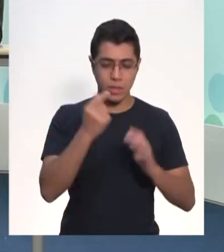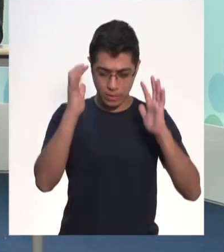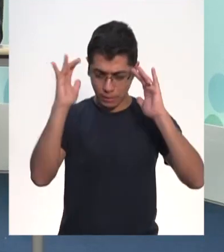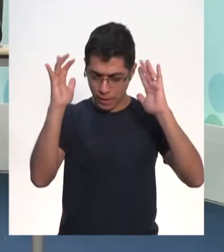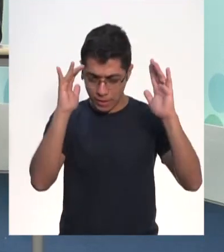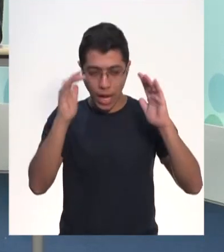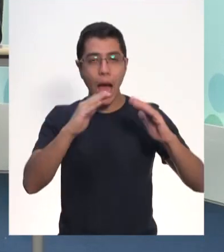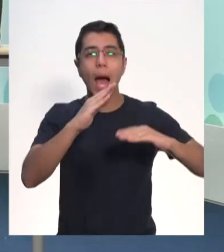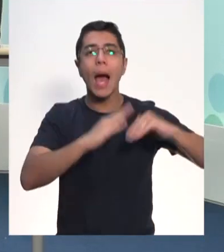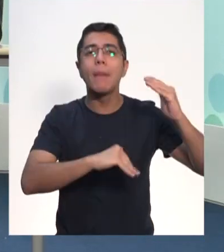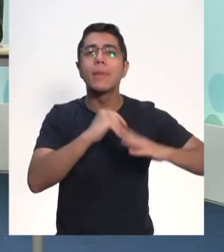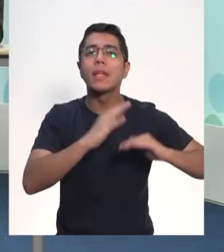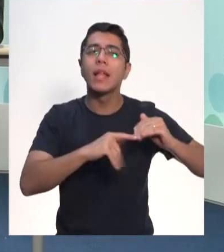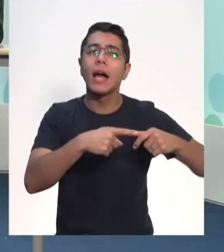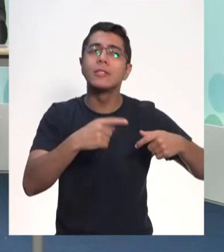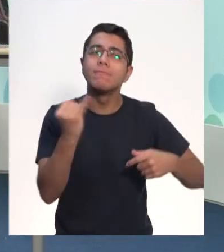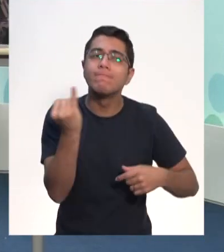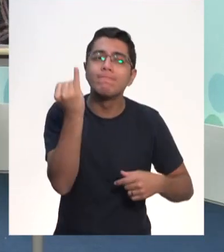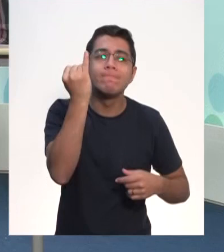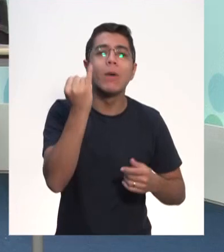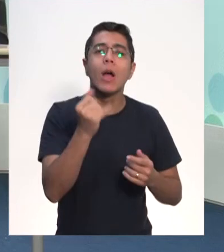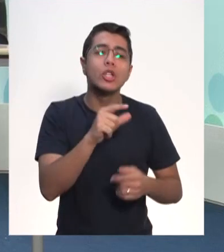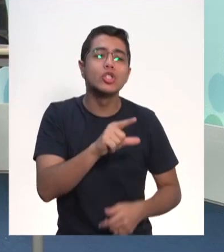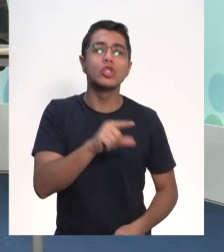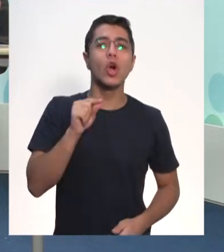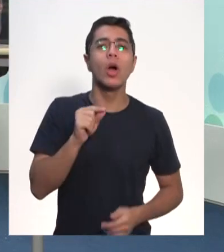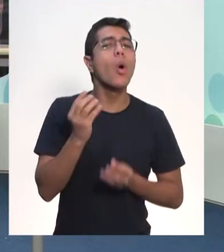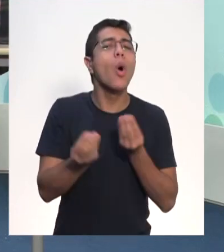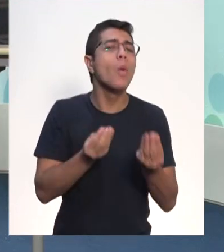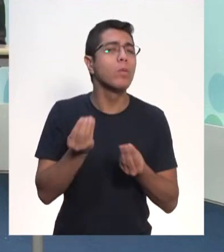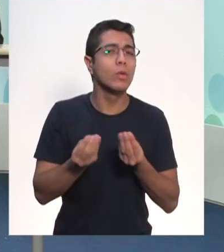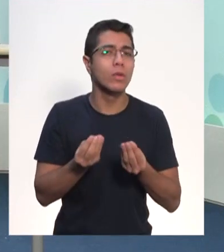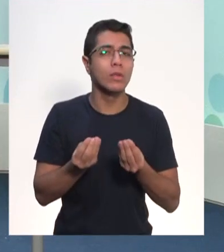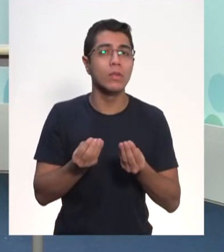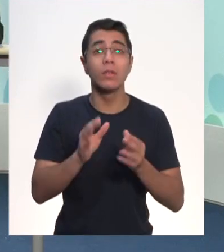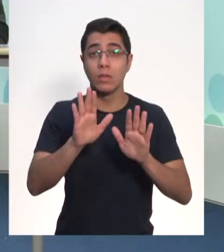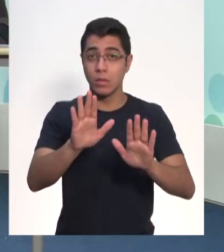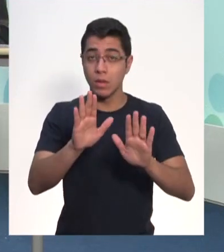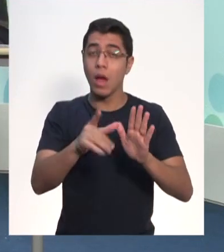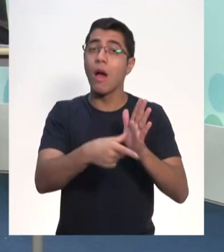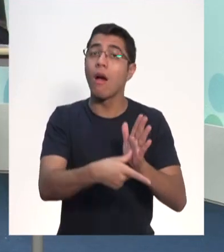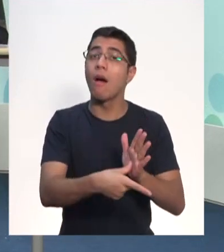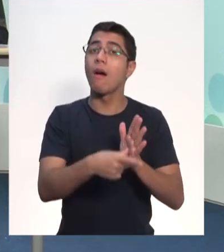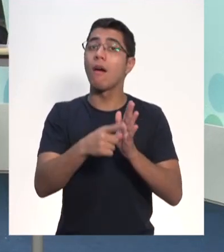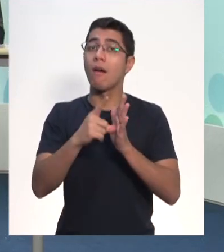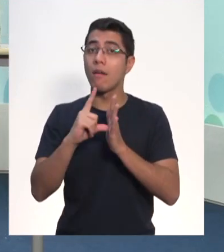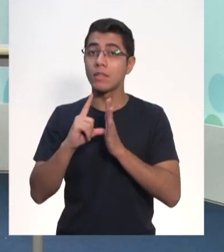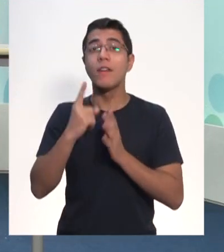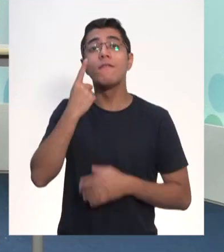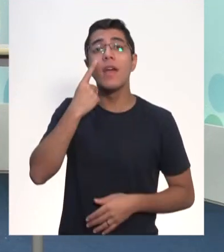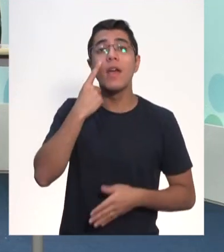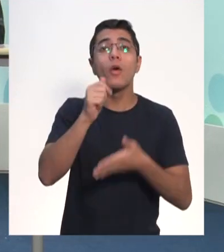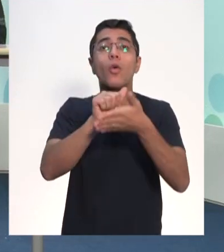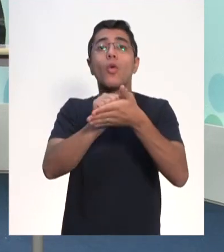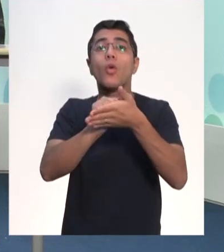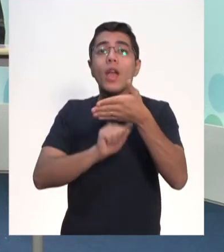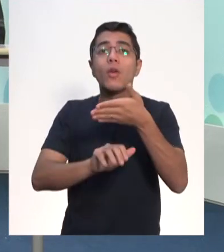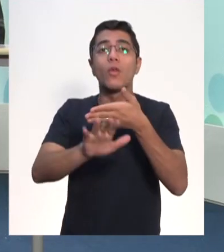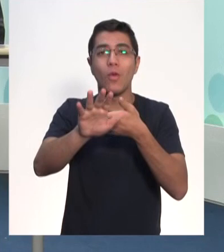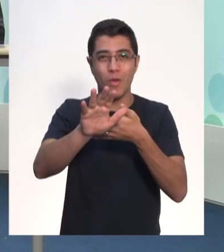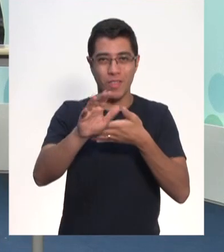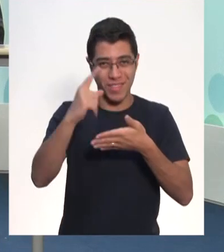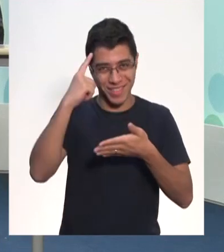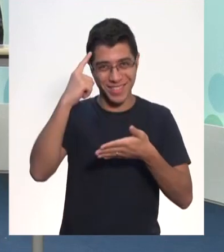habilidades? A gente tem que, primeiramente, observar o nosso currículo dos anos finais, né? Se a gente